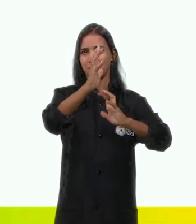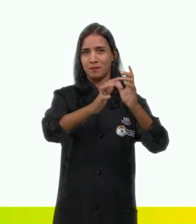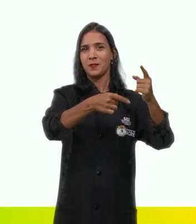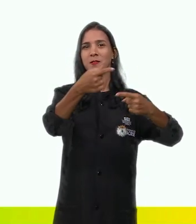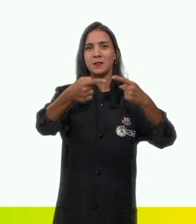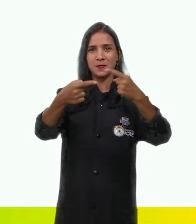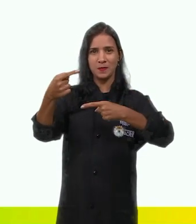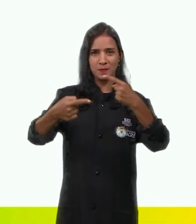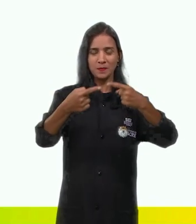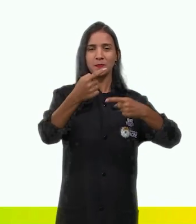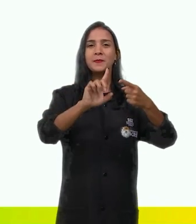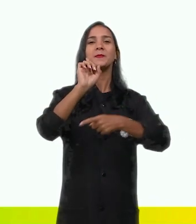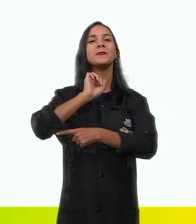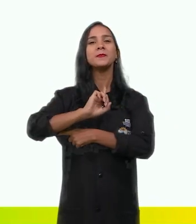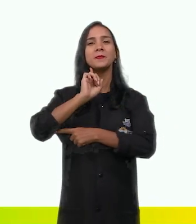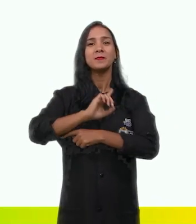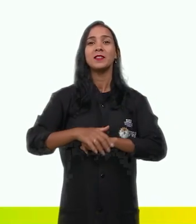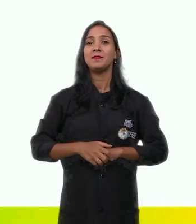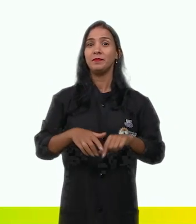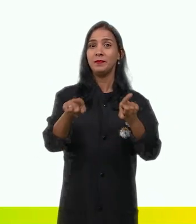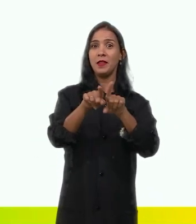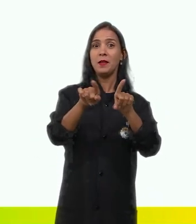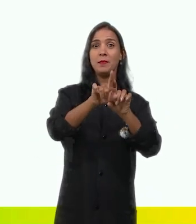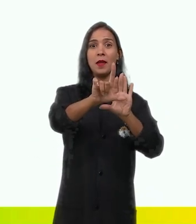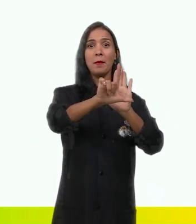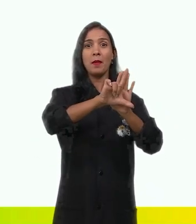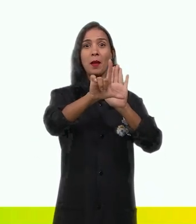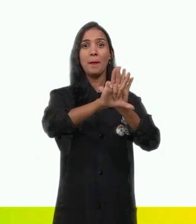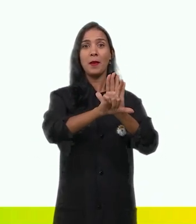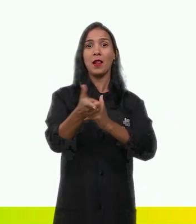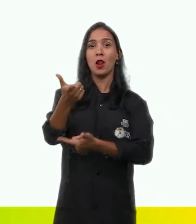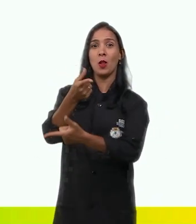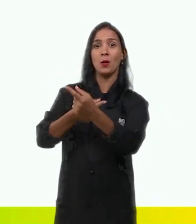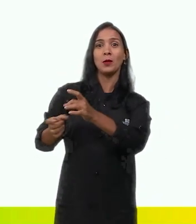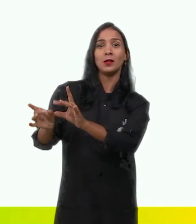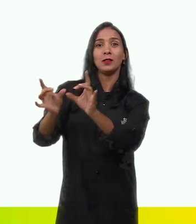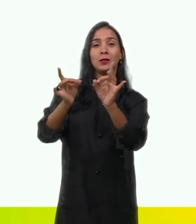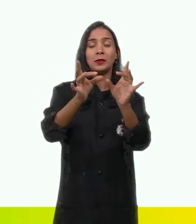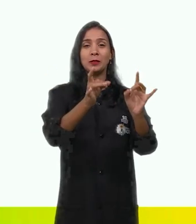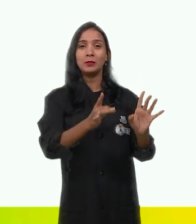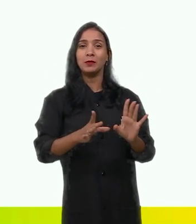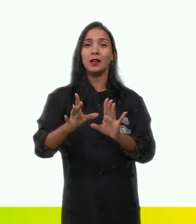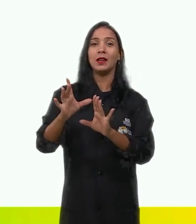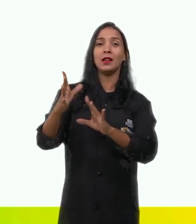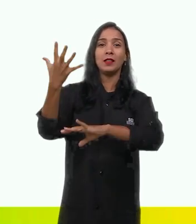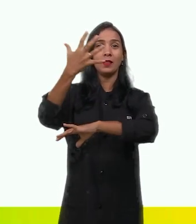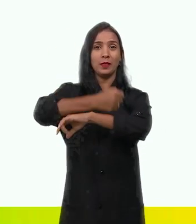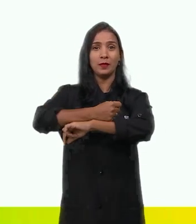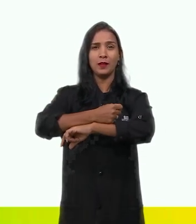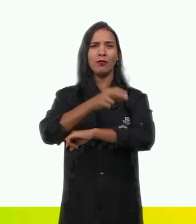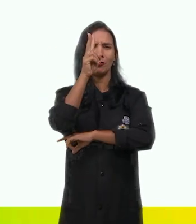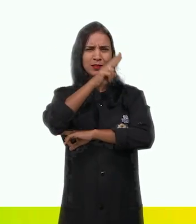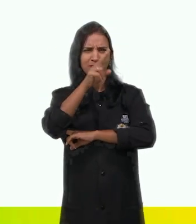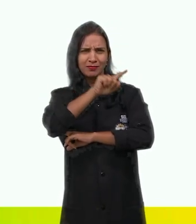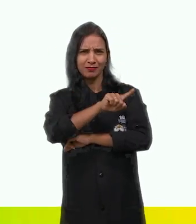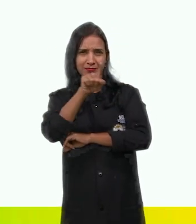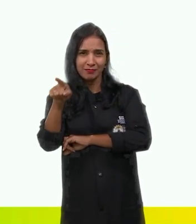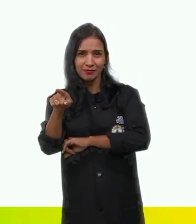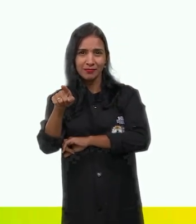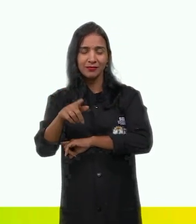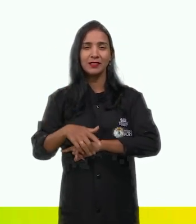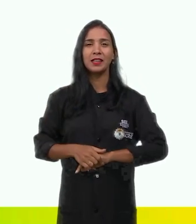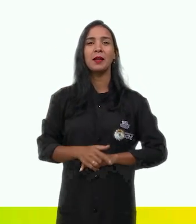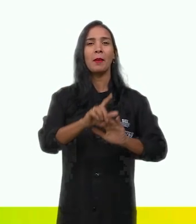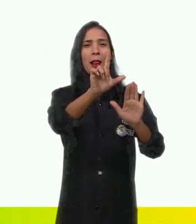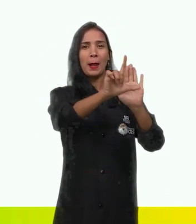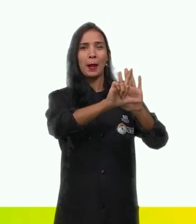Leis restritivas de comércio colonial. Isso também foi muito importante. Lembra delas? Leis do selo, lei